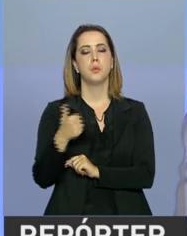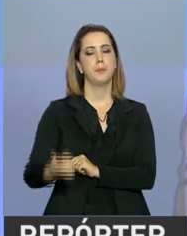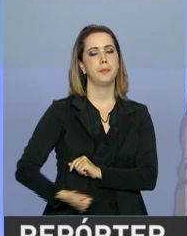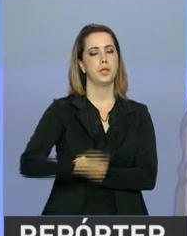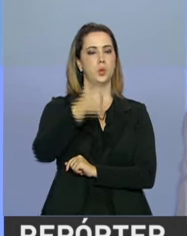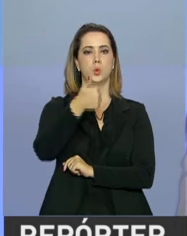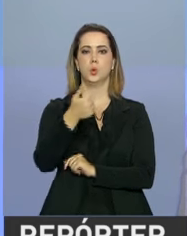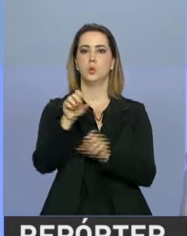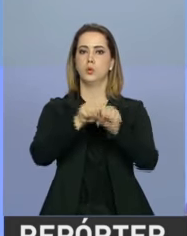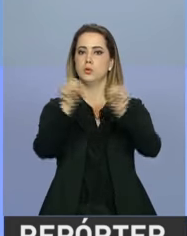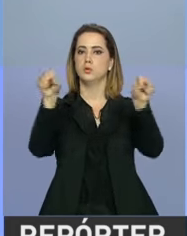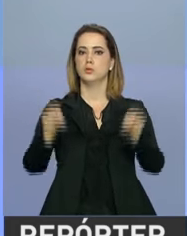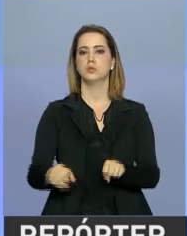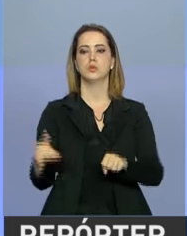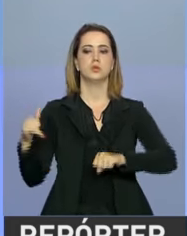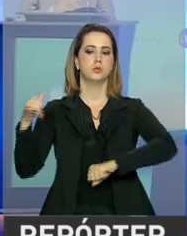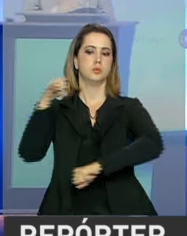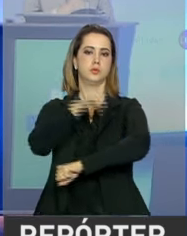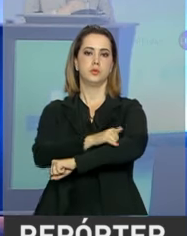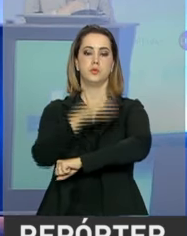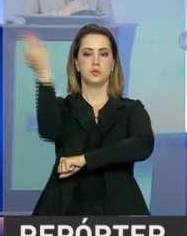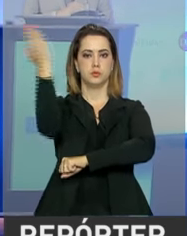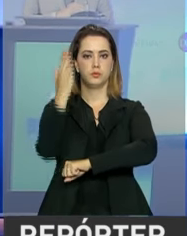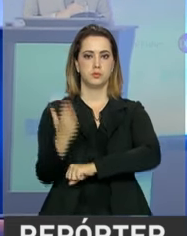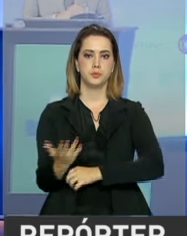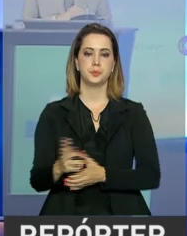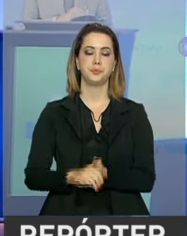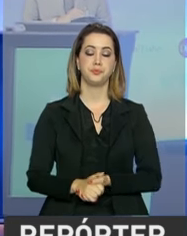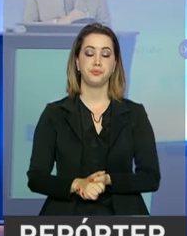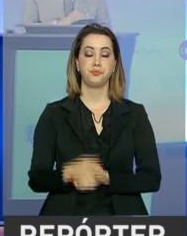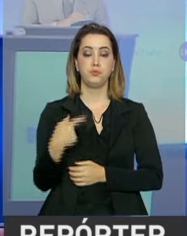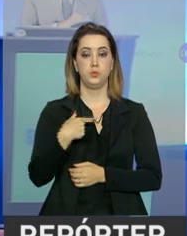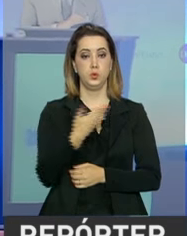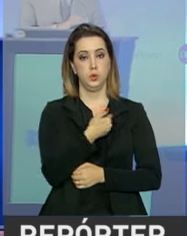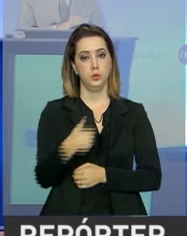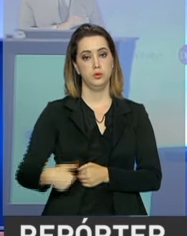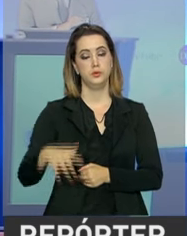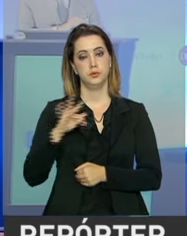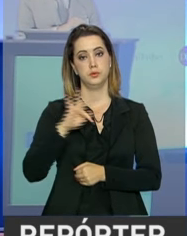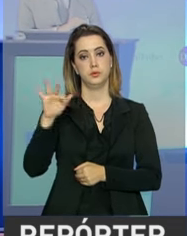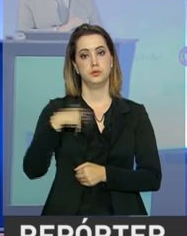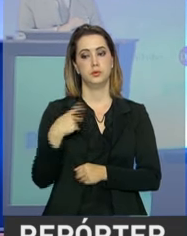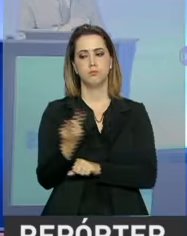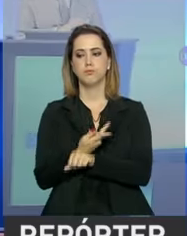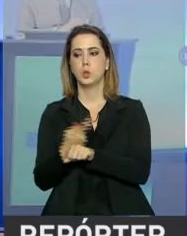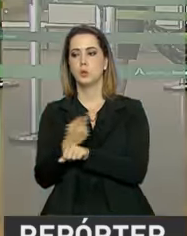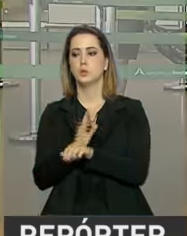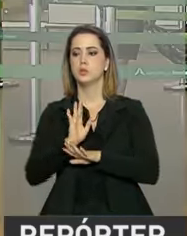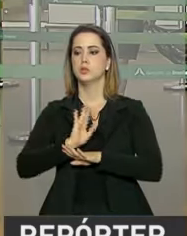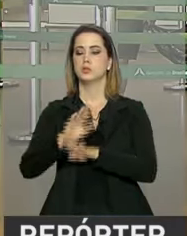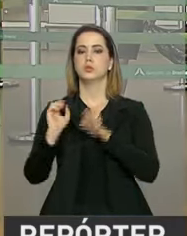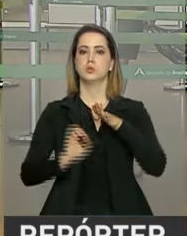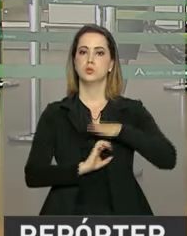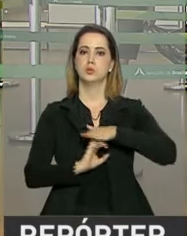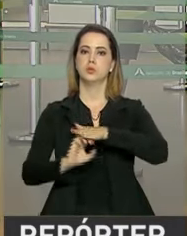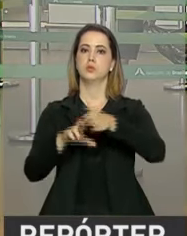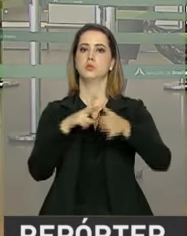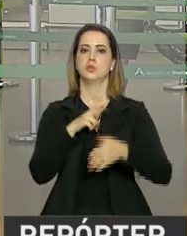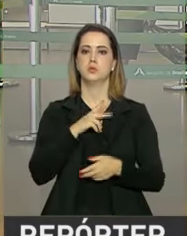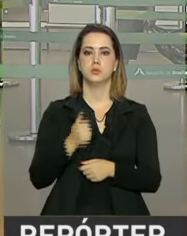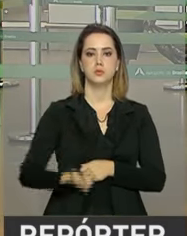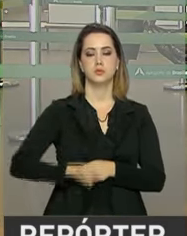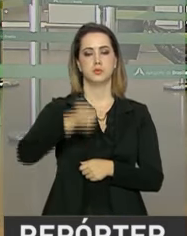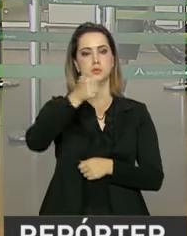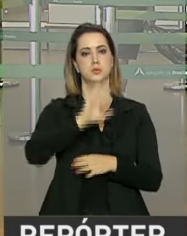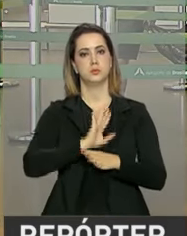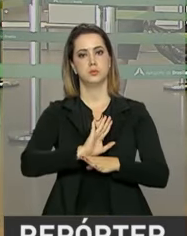sustentável possível para a aviação civil brasileira. O governo federal tem buscado o apoio da iniciativa privada para a melhoria dos